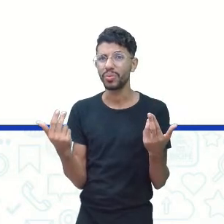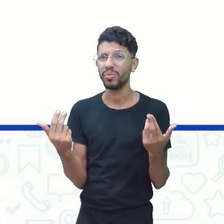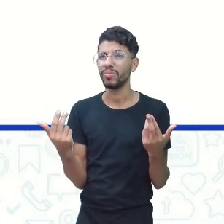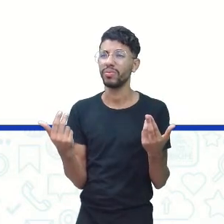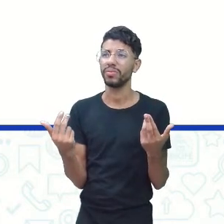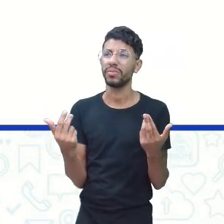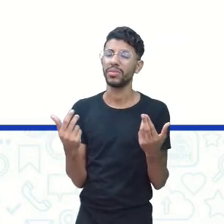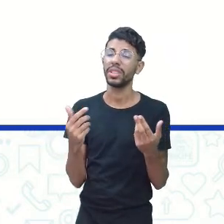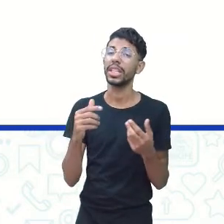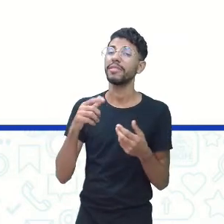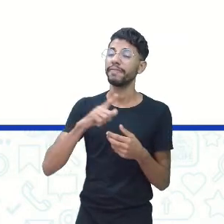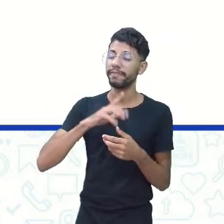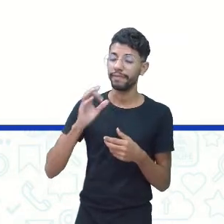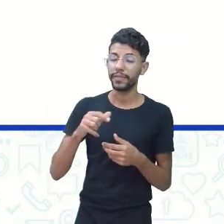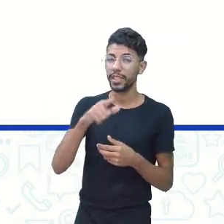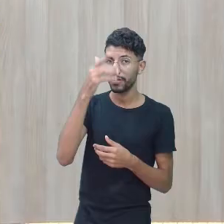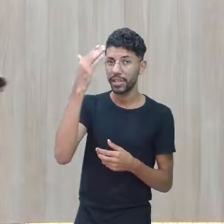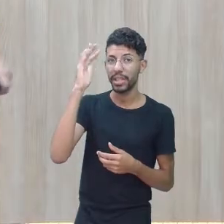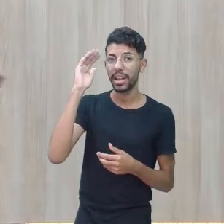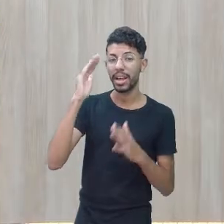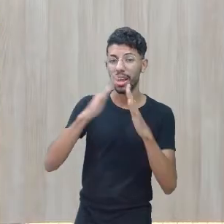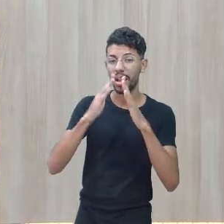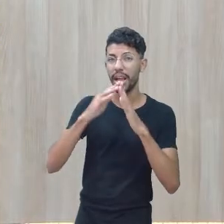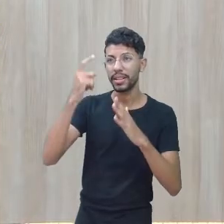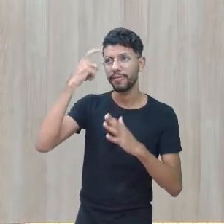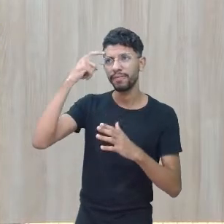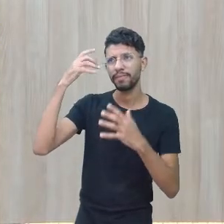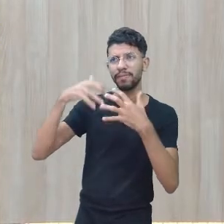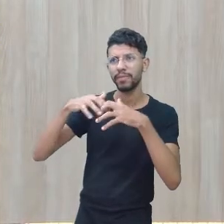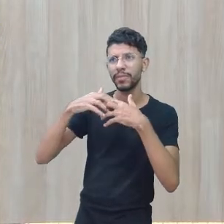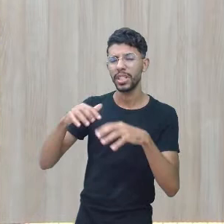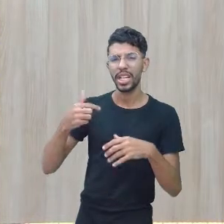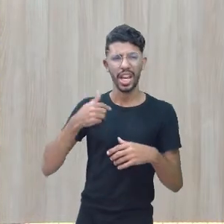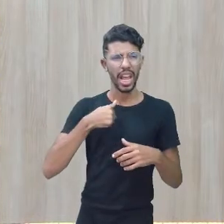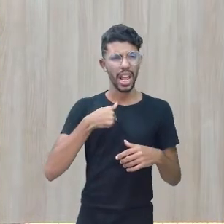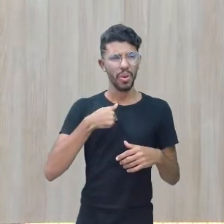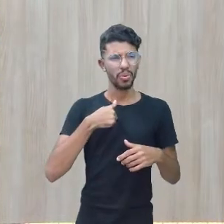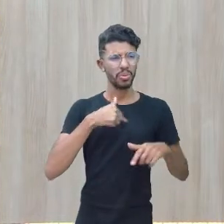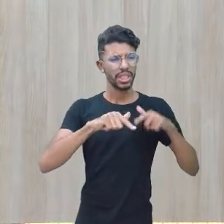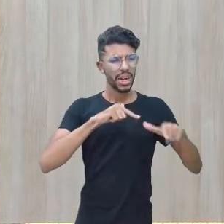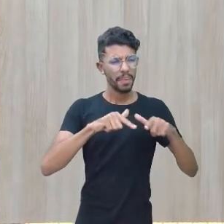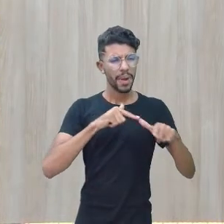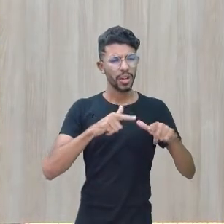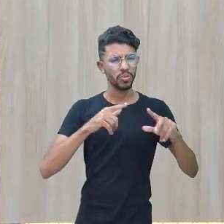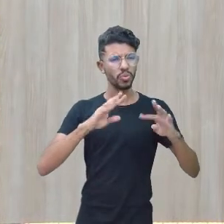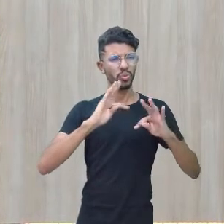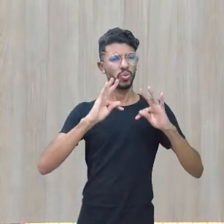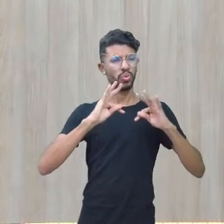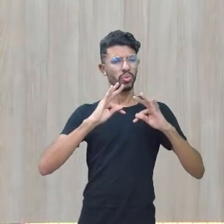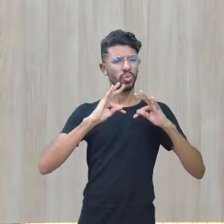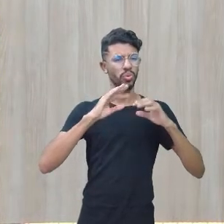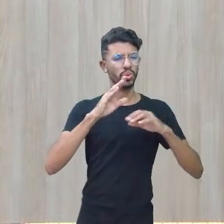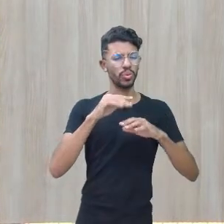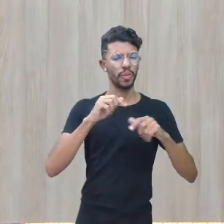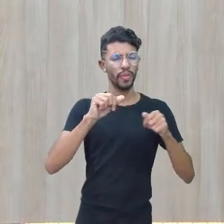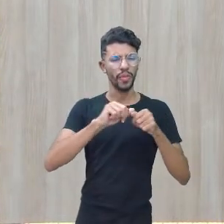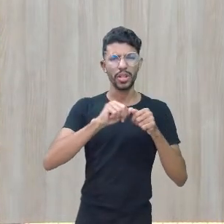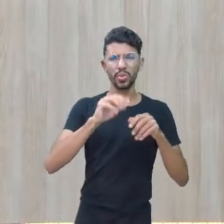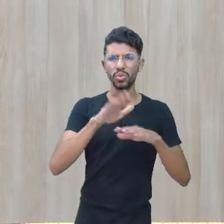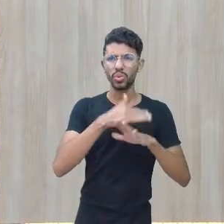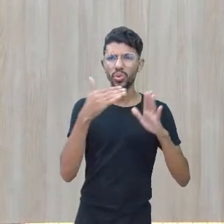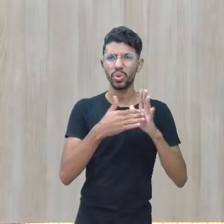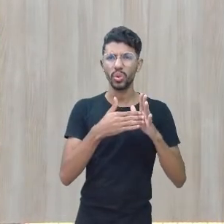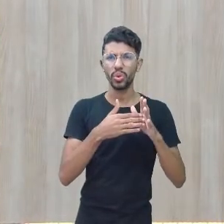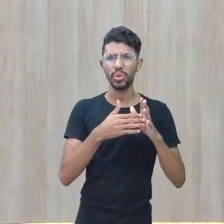em casa deve estar pensando, né? Poxa, eu faço o trabalho todinho, meu amigo segura a cartolina e ganha o mesmo ponto que eu. Não vale, né,